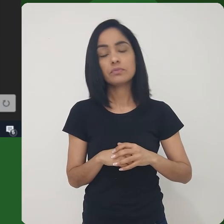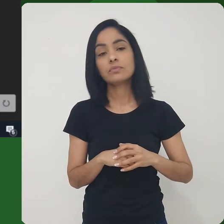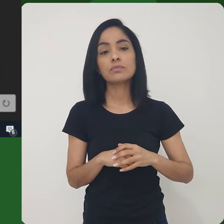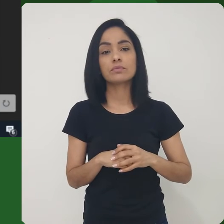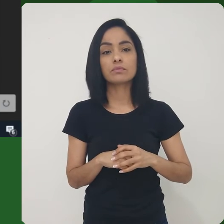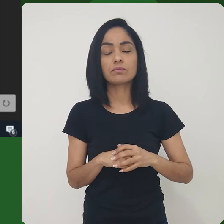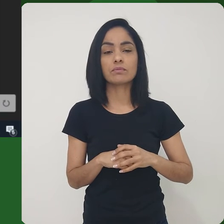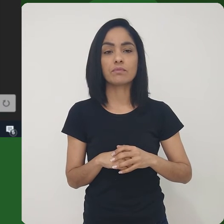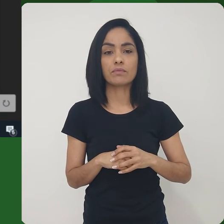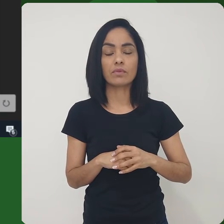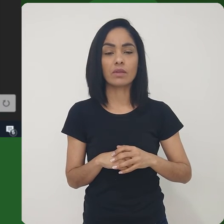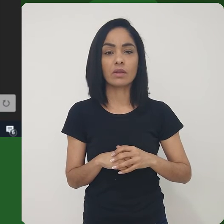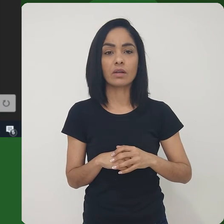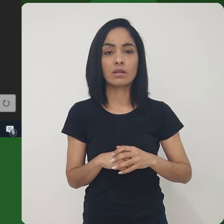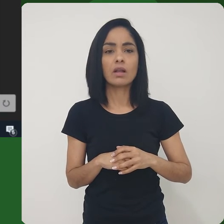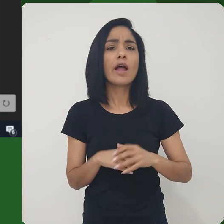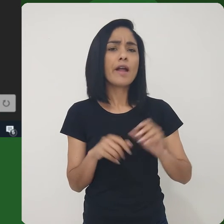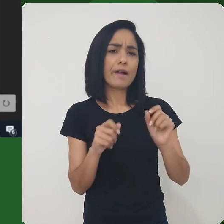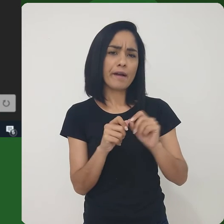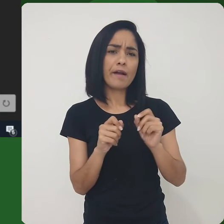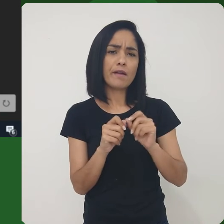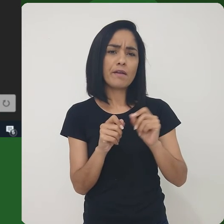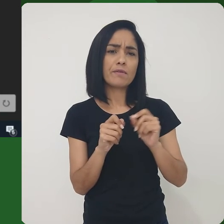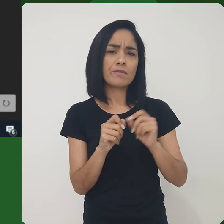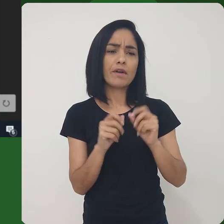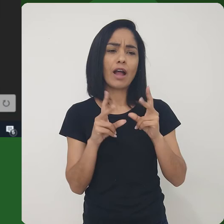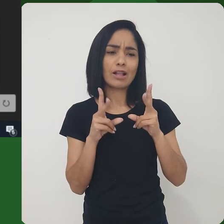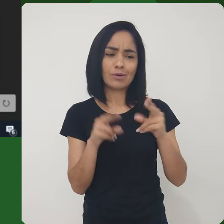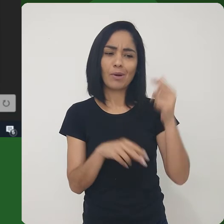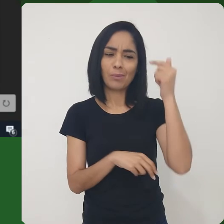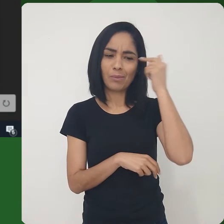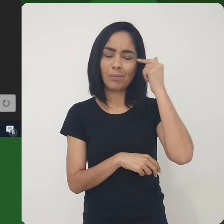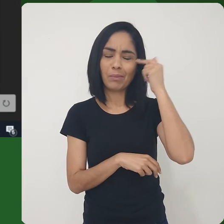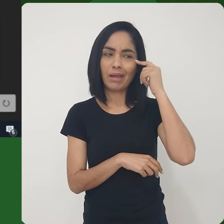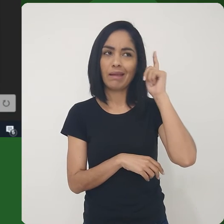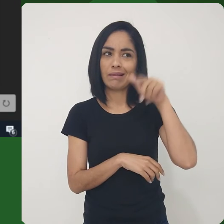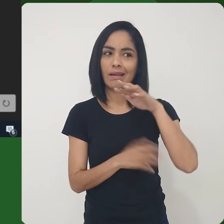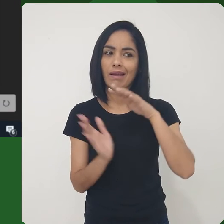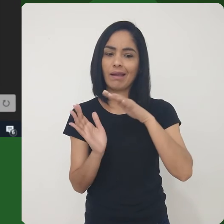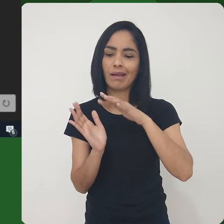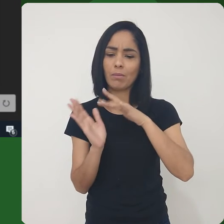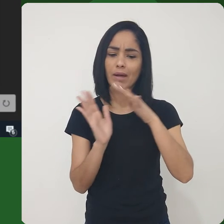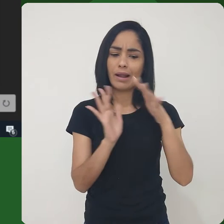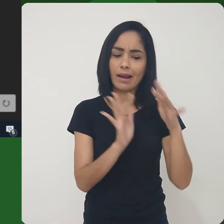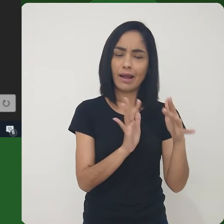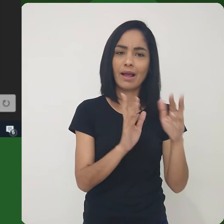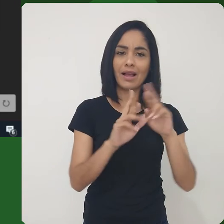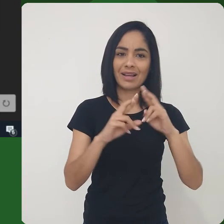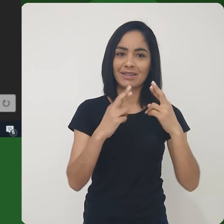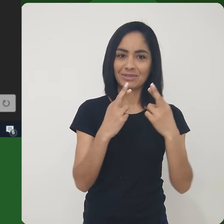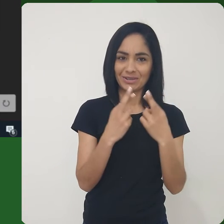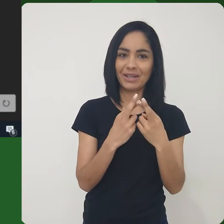que até é feito da maneira que vocês até pensam, né? É feito